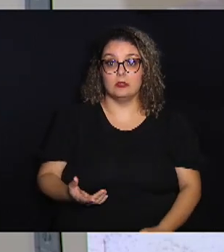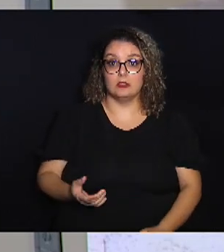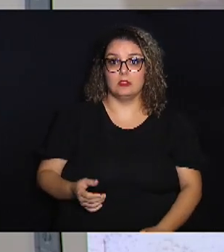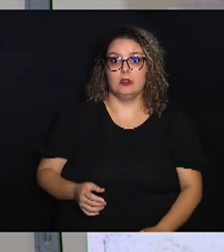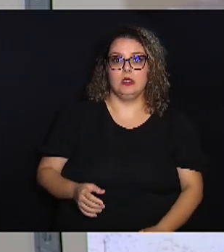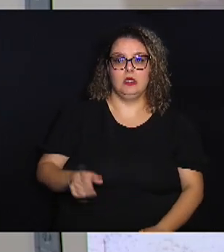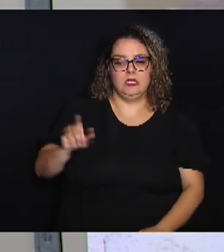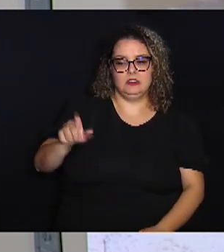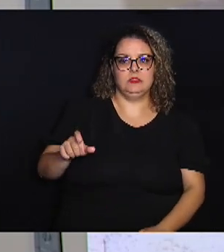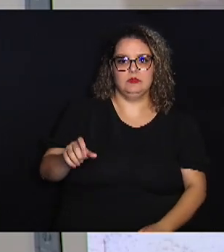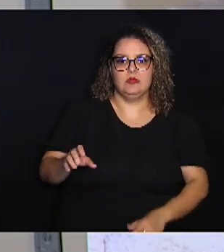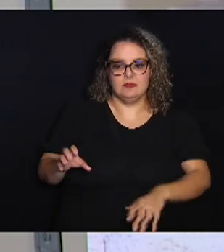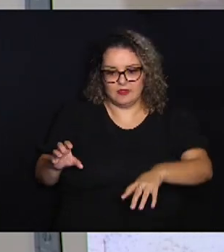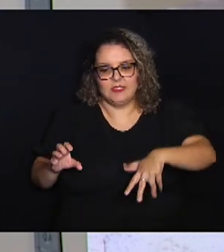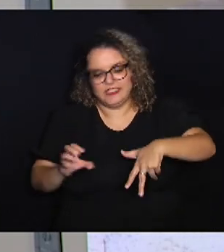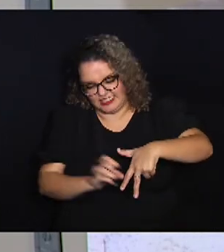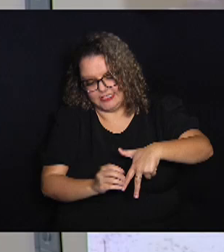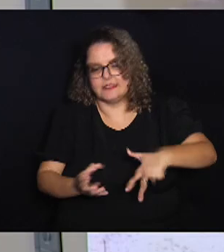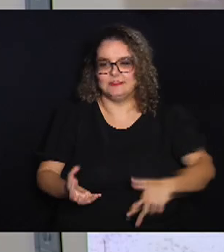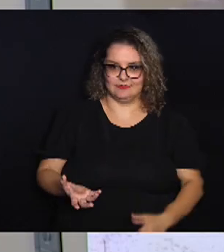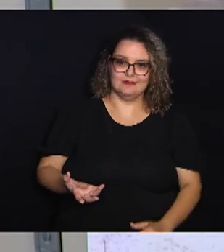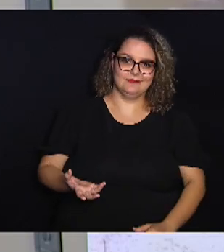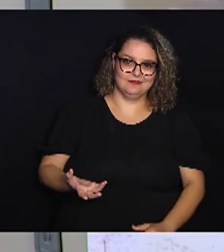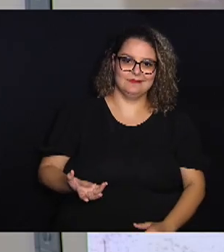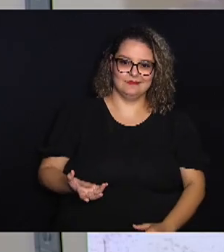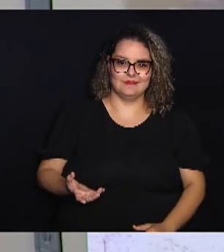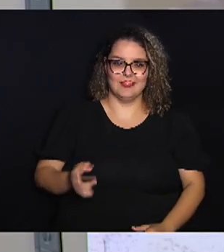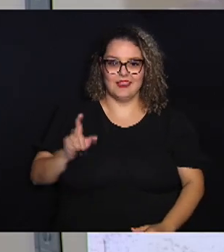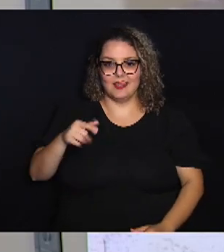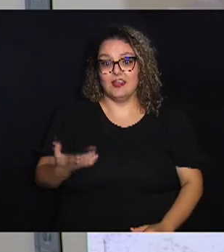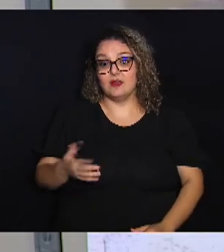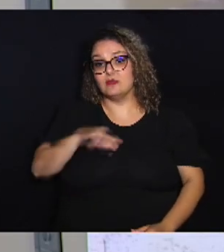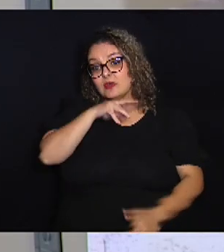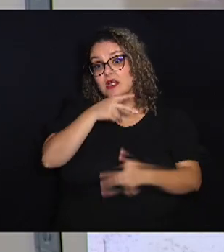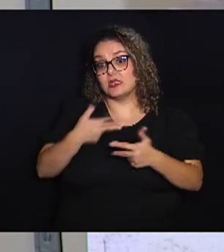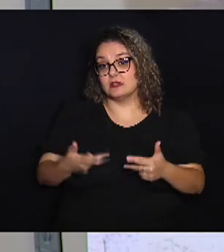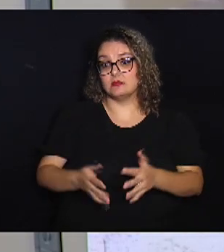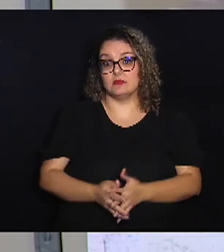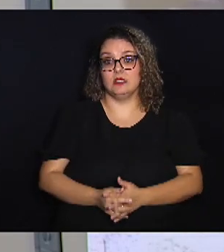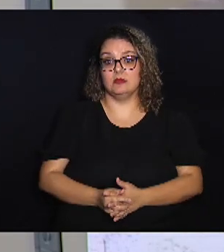ele vai e ataca aquela pessoa. Então, ele é um animal que ele tem